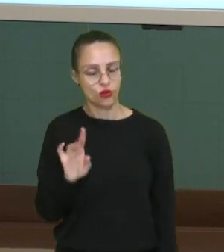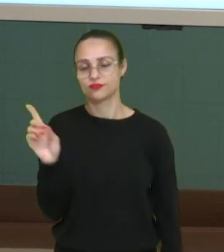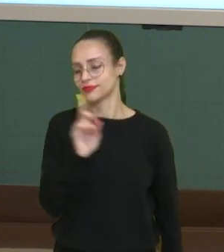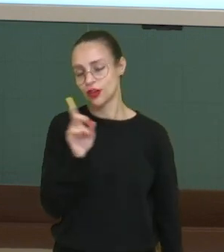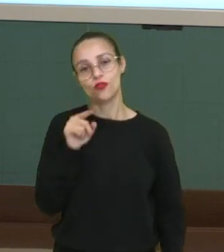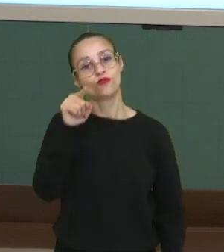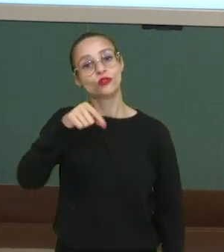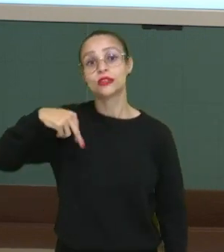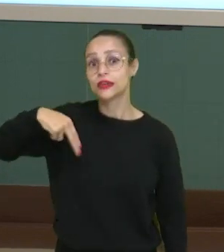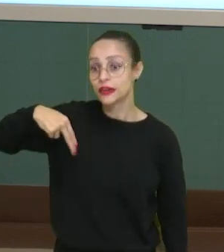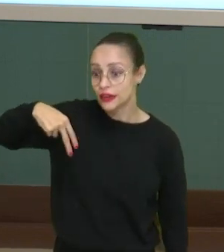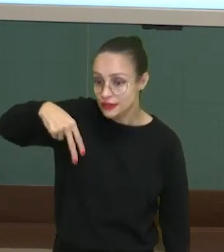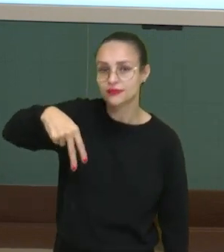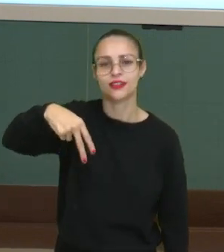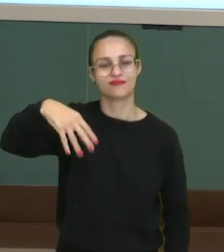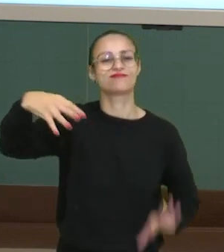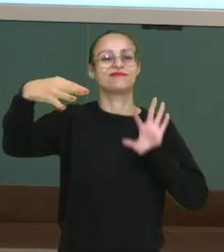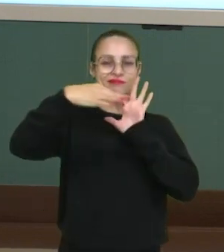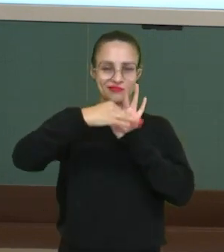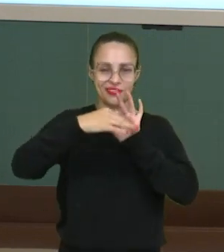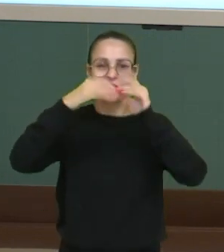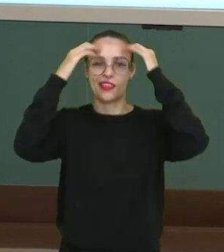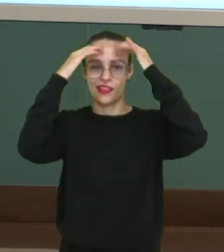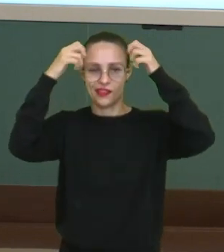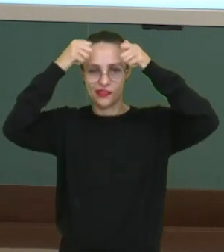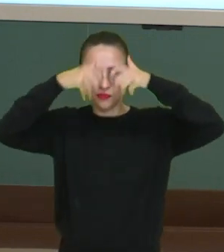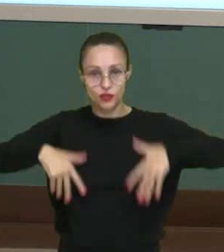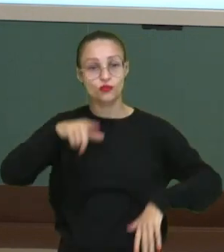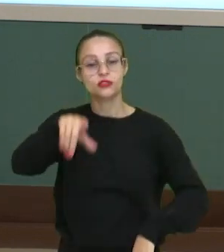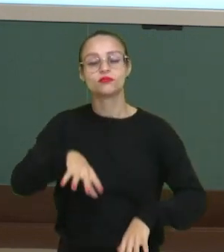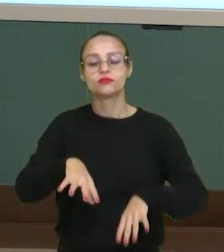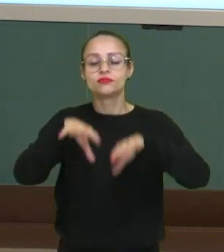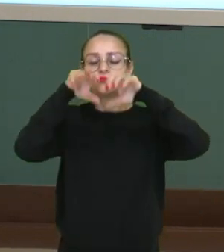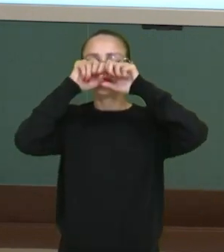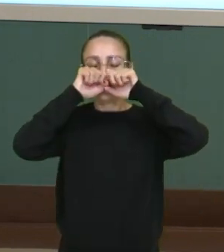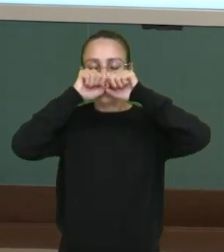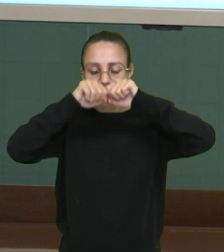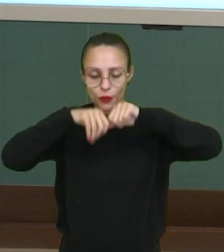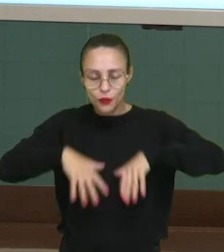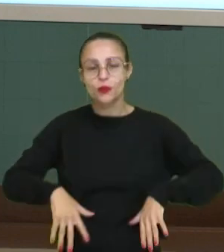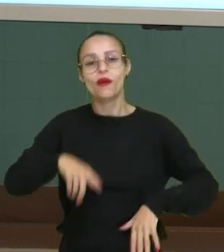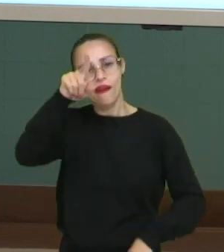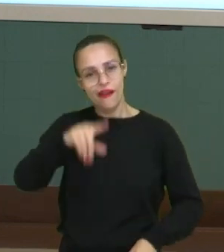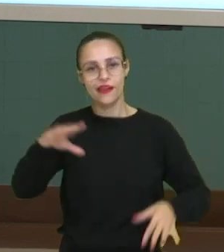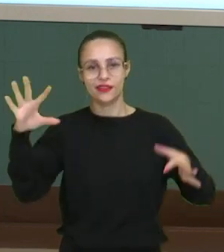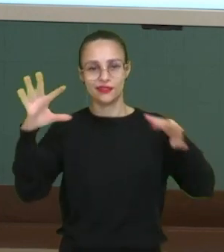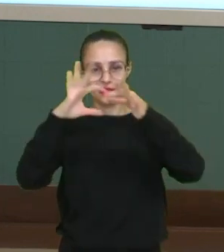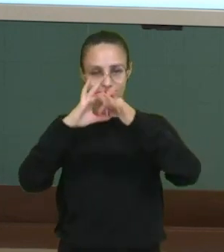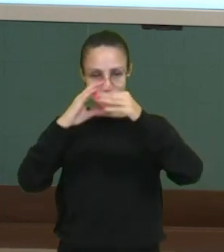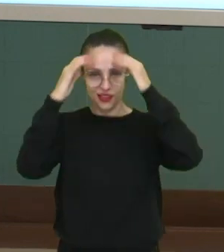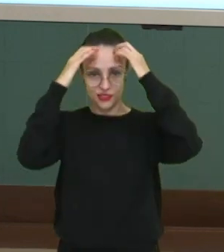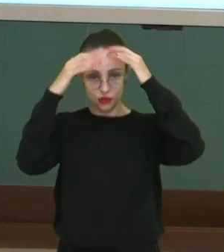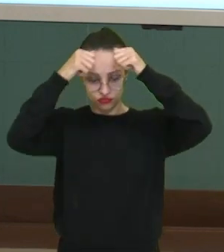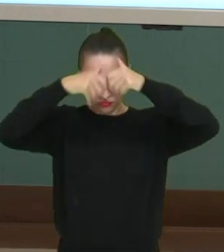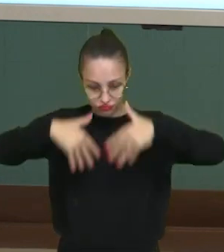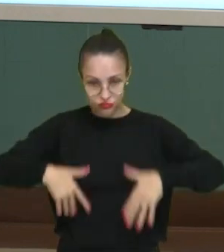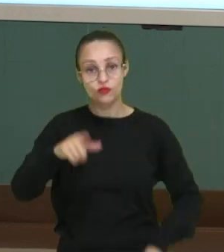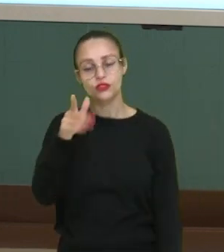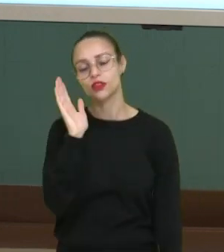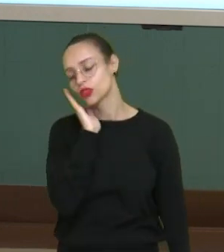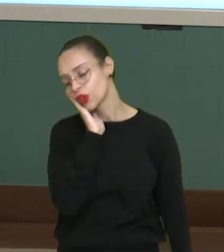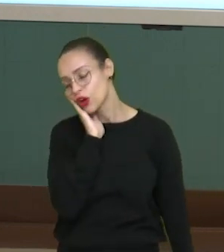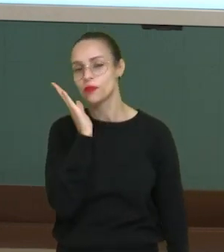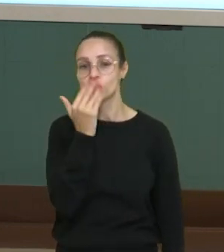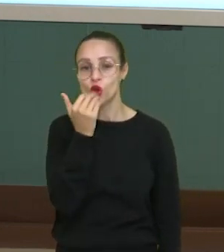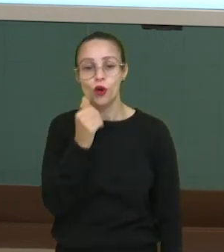você anda, quando você respira, quando você come, ou até quando você dorme, todas